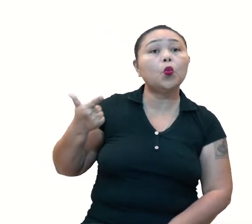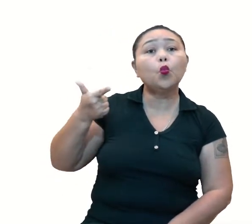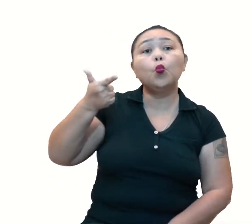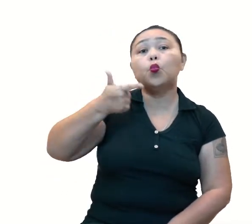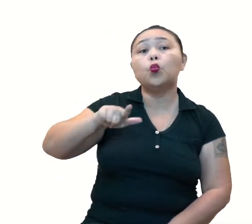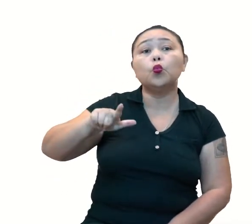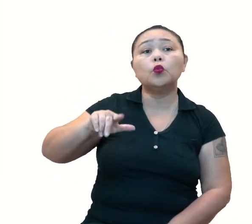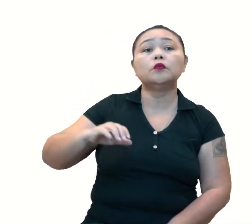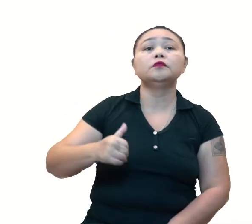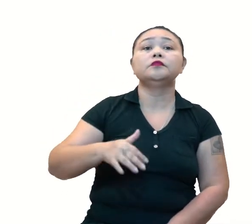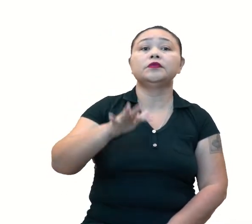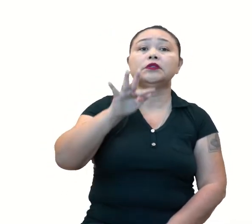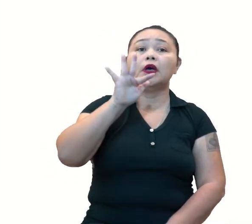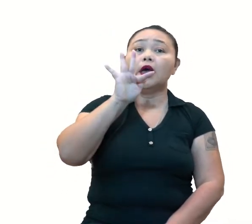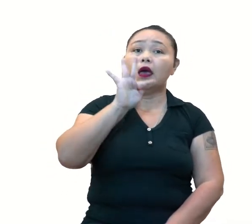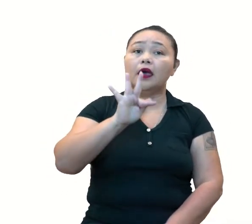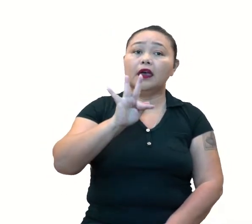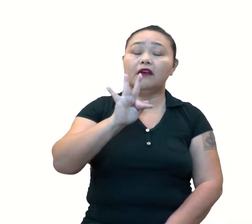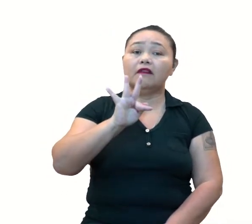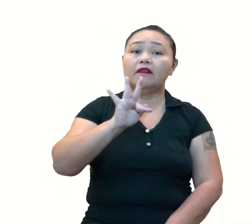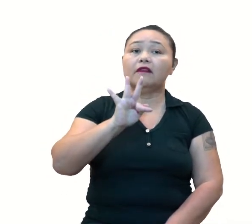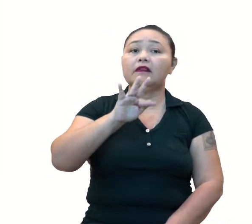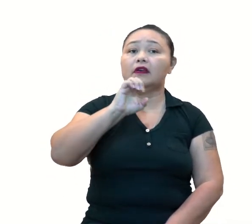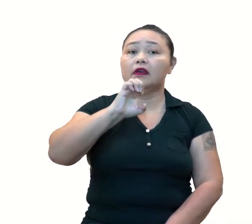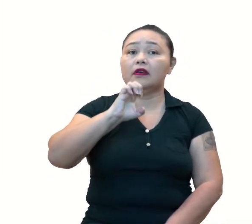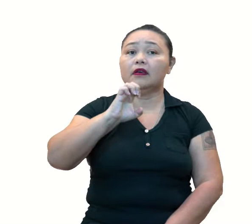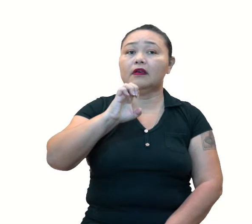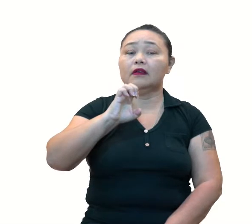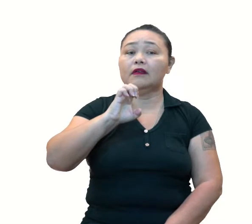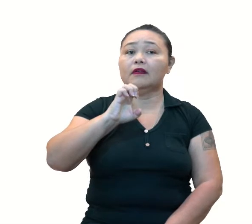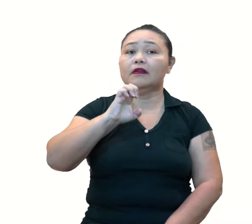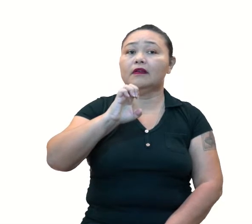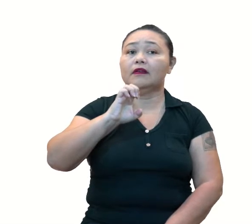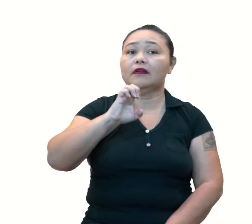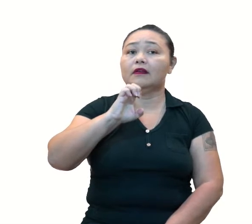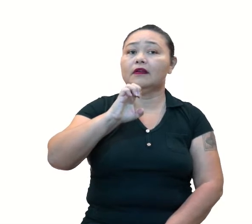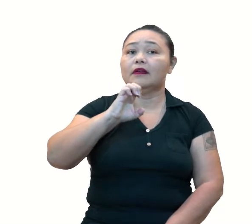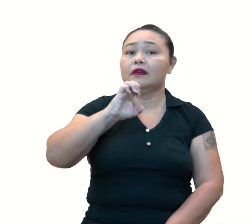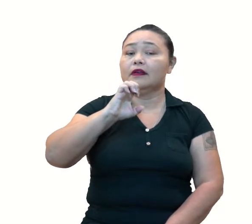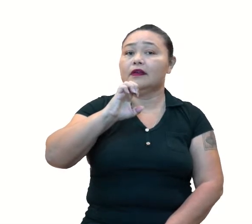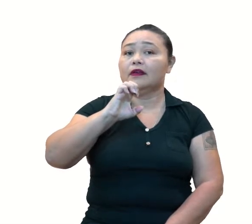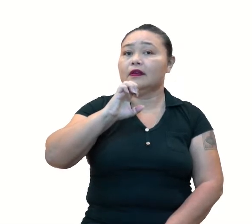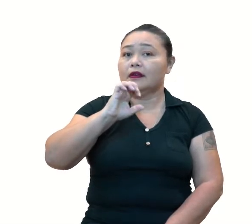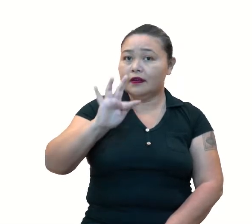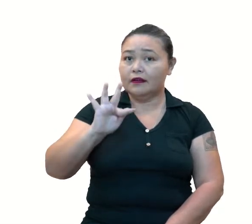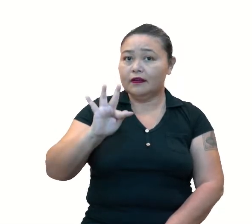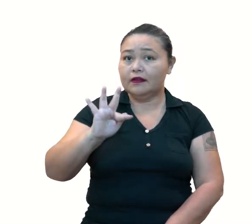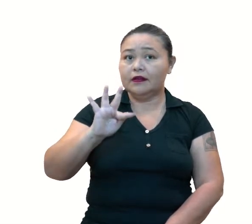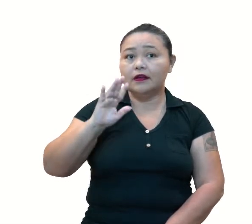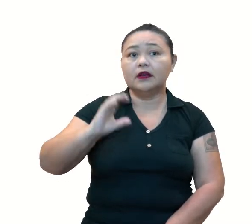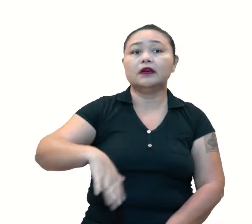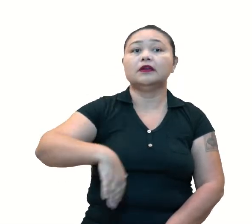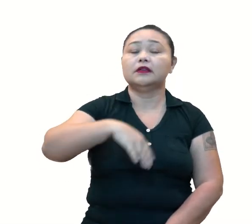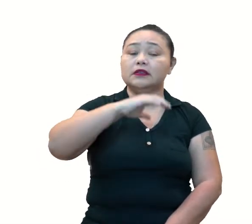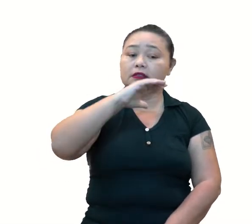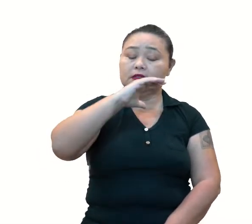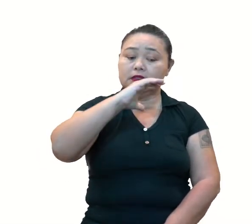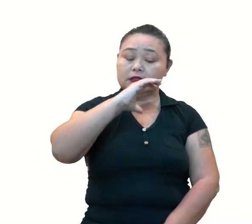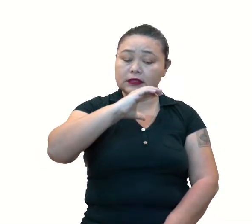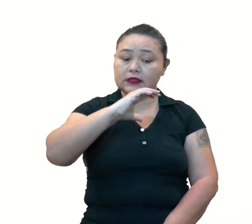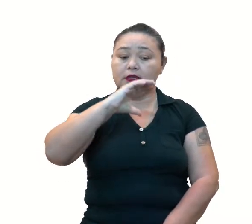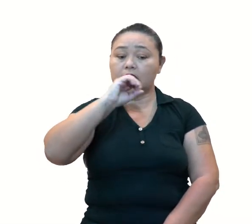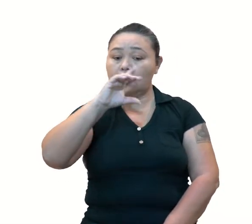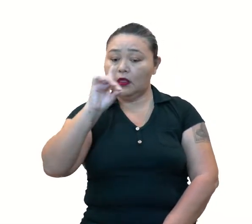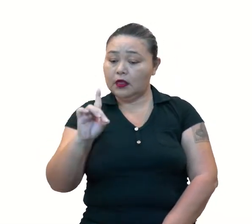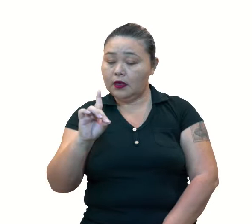Que é o FOE, o EOF, né? É o azulzinho aí. E depois a gente tem o COD, Isso. o verdinho, ó.